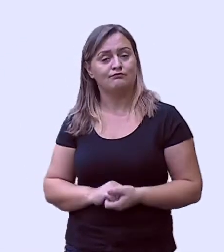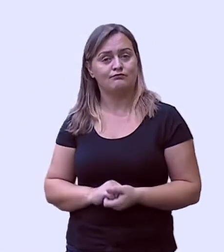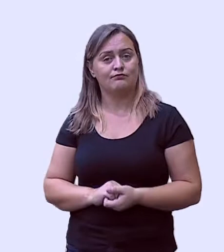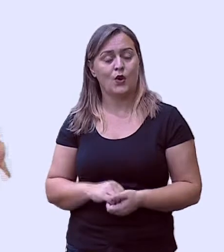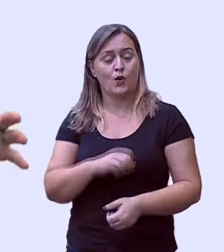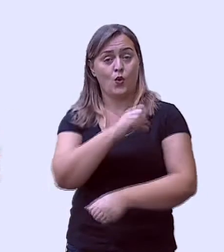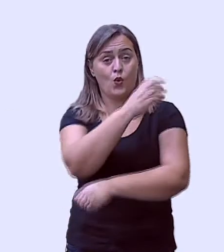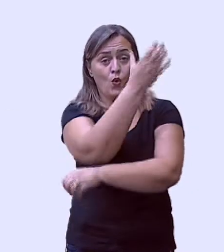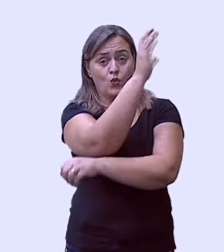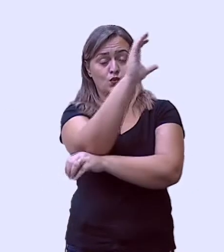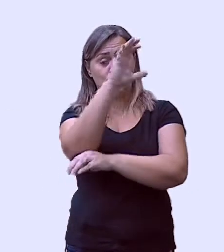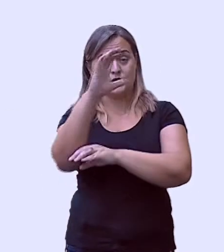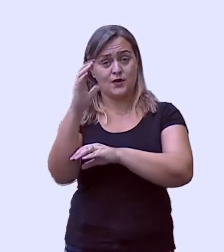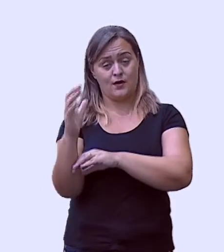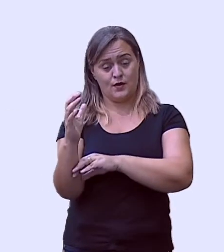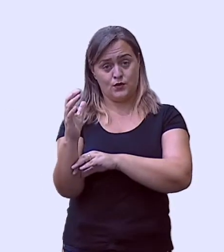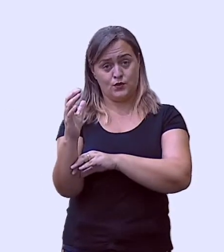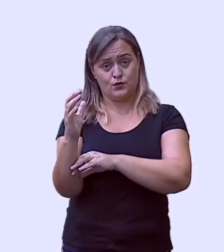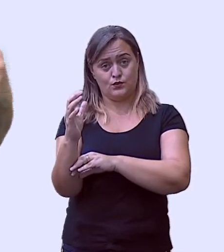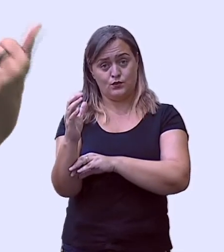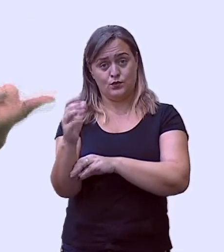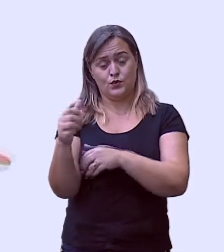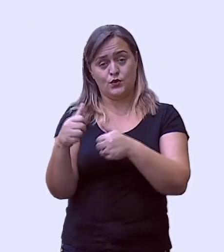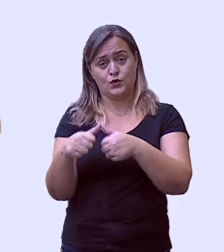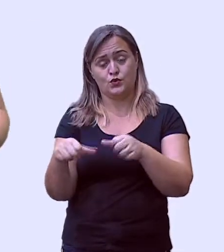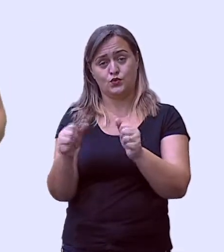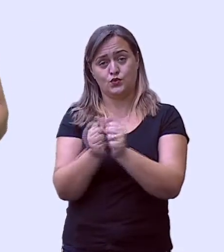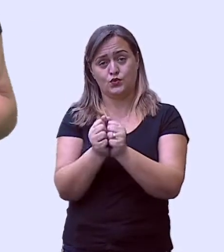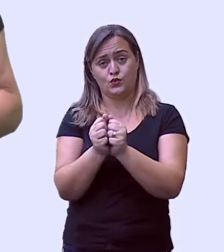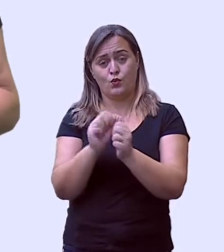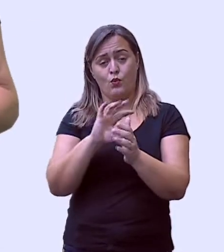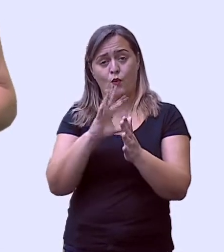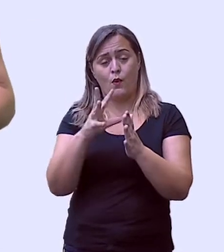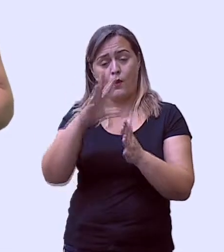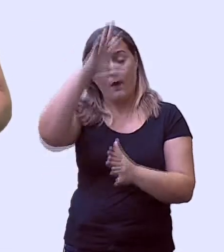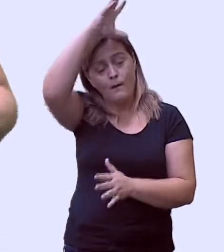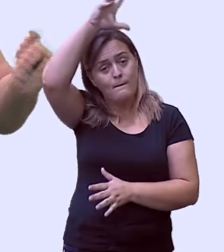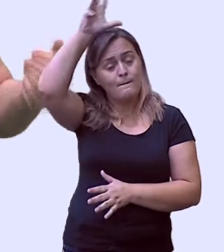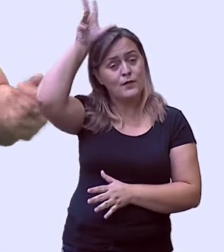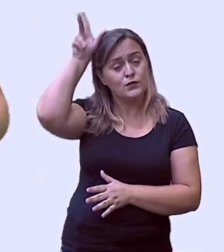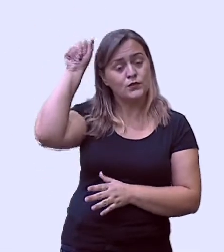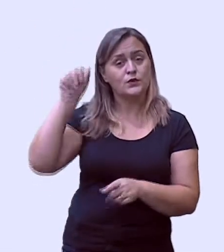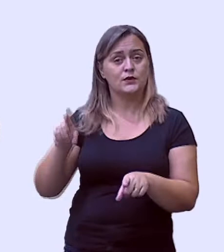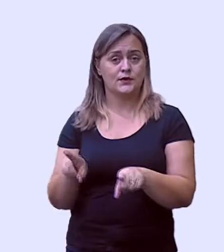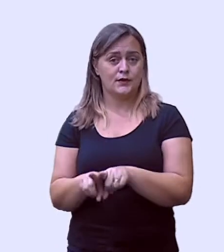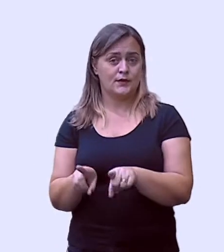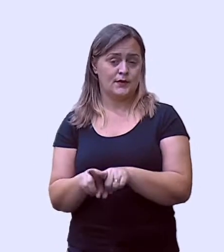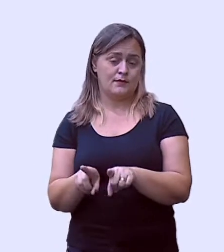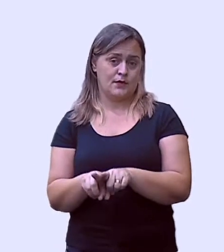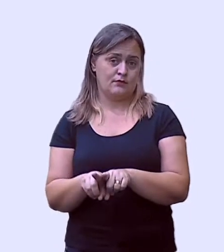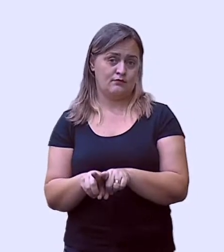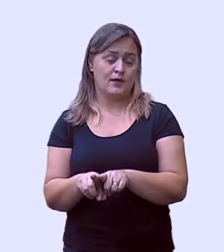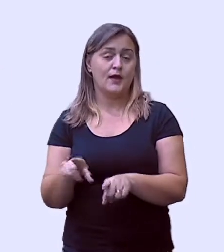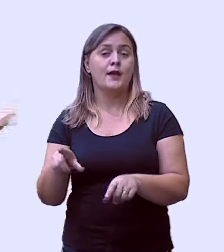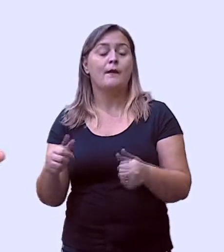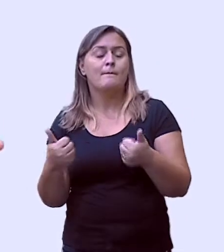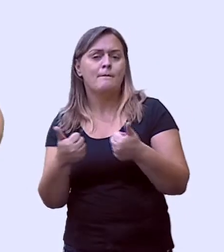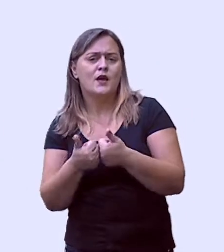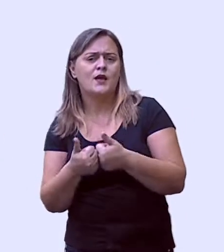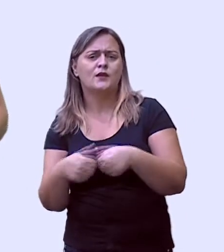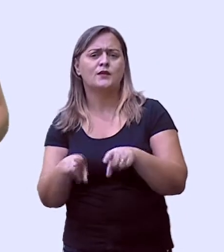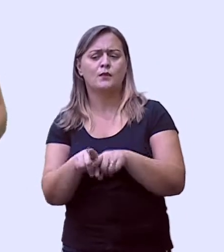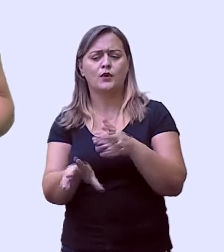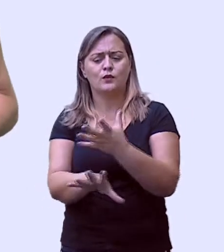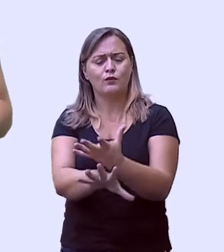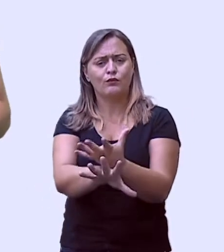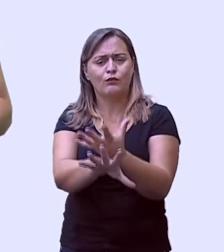norte com o bioma da Amazônia, ao leste e nordeste com a Caatinga, ao